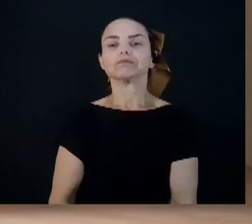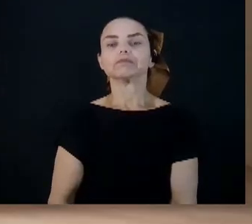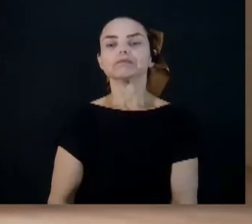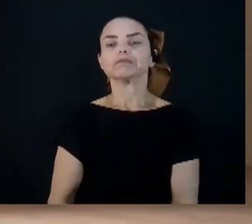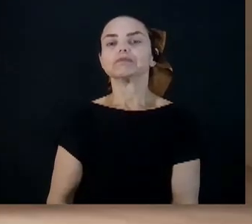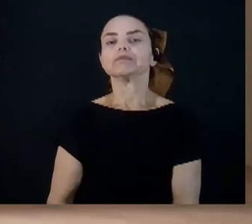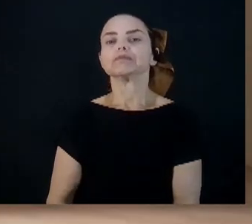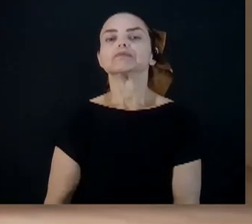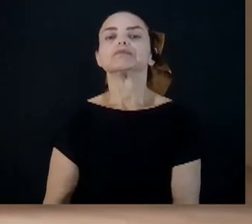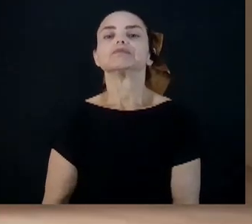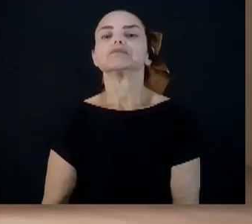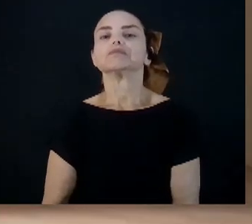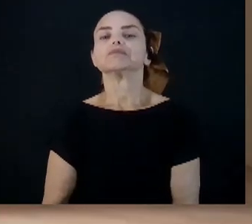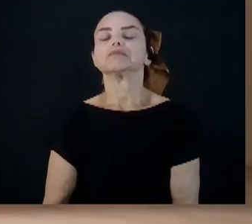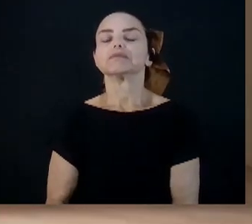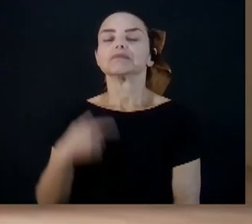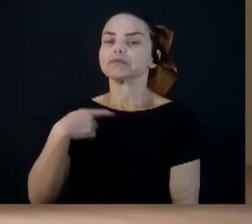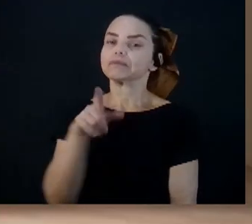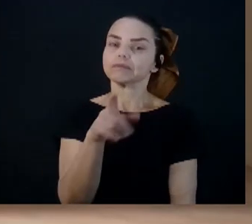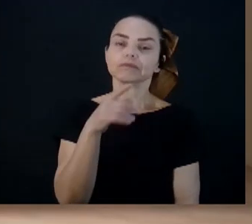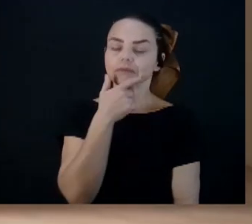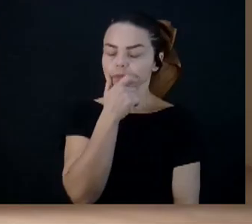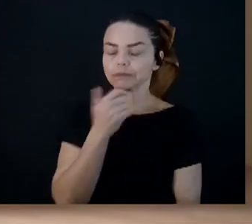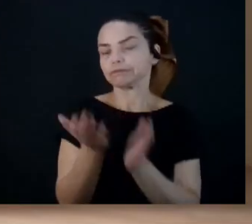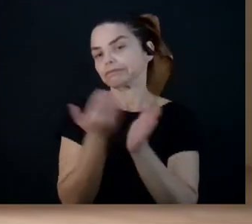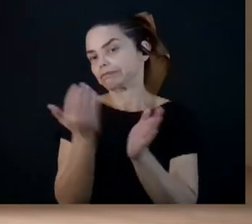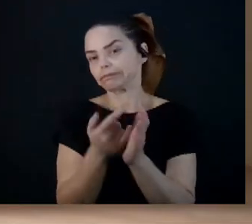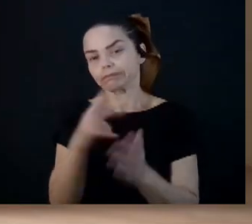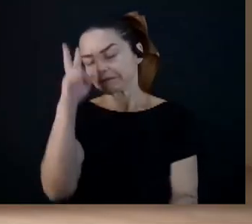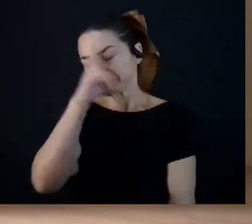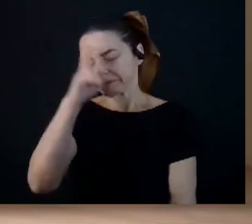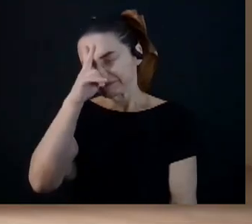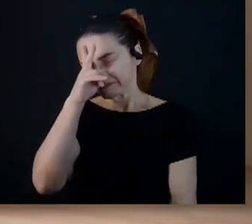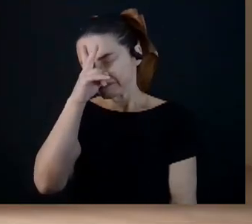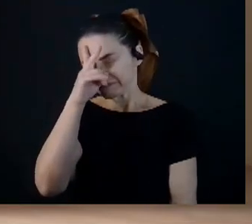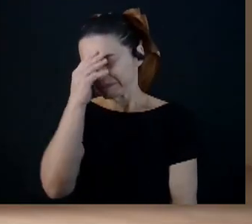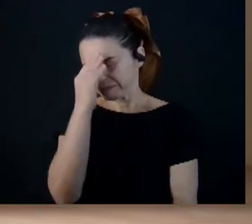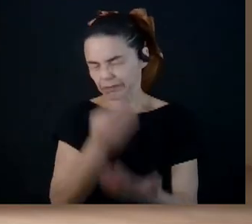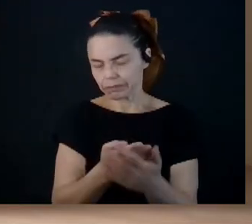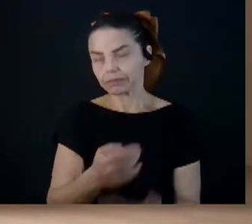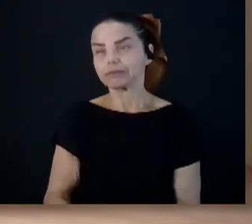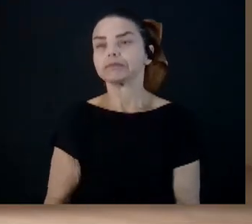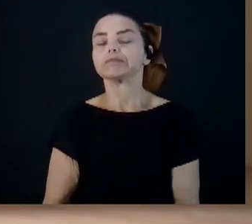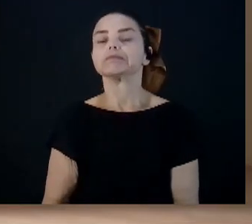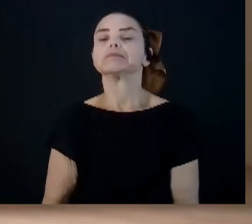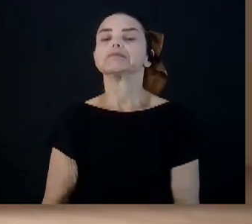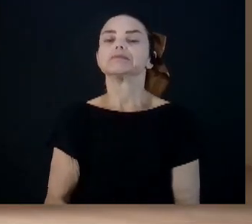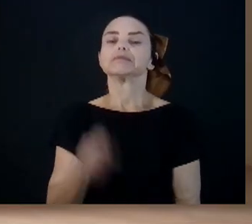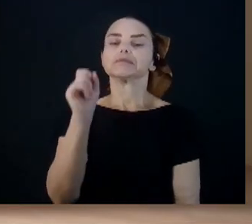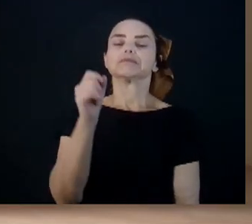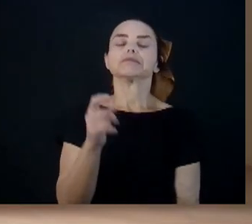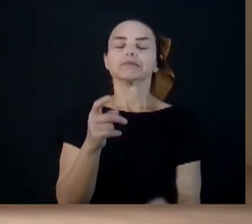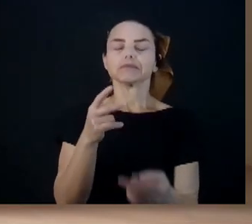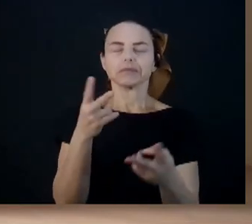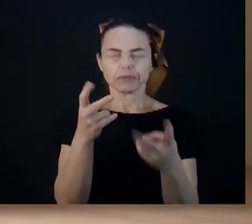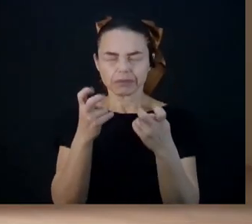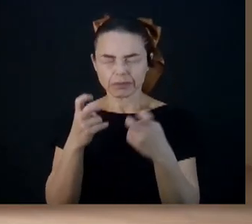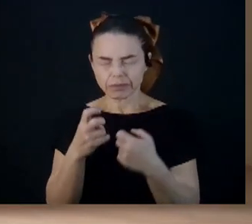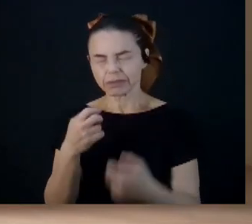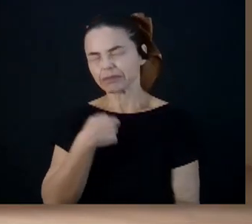Não vou falar para você que isso está em livro de história, eu acredito que não. Mas eu vou falar do que eu ouvia na minha casa,